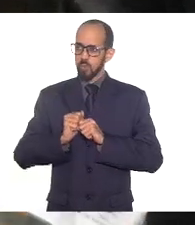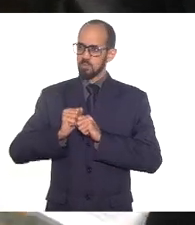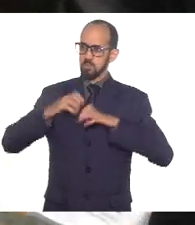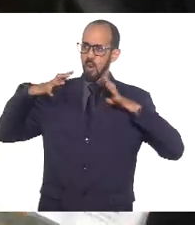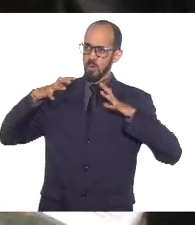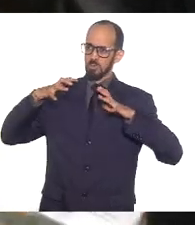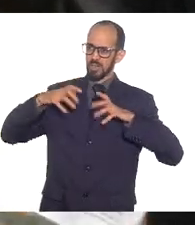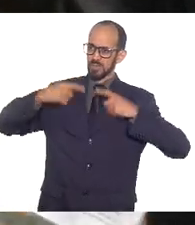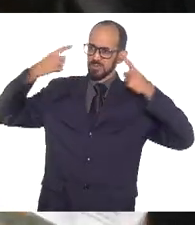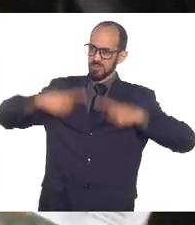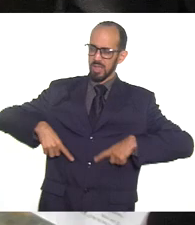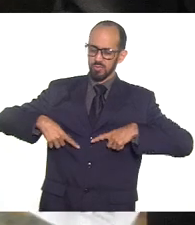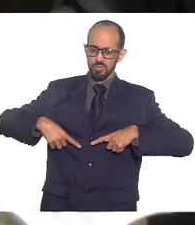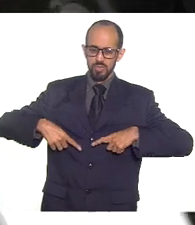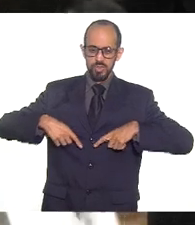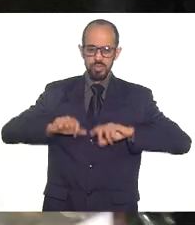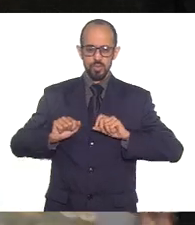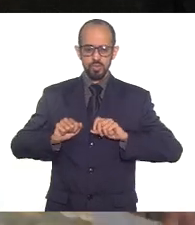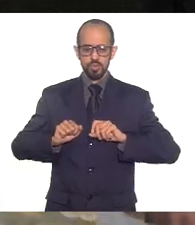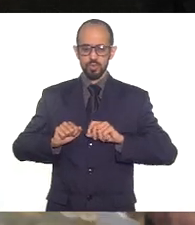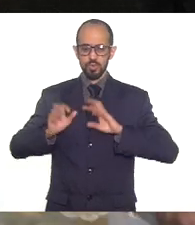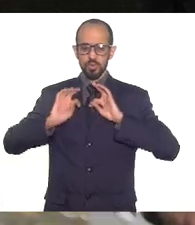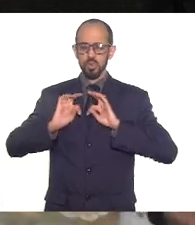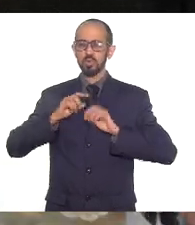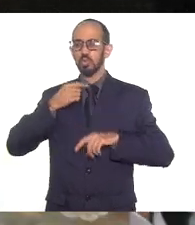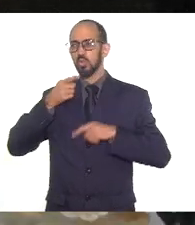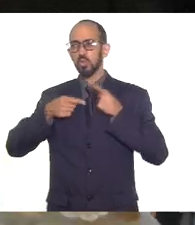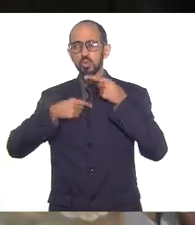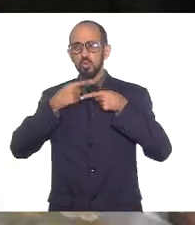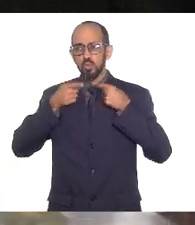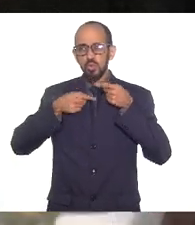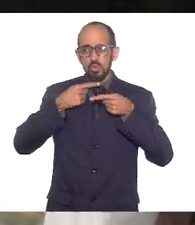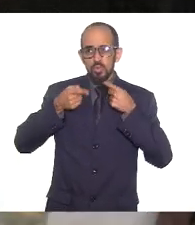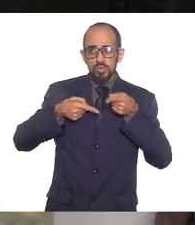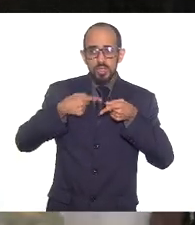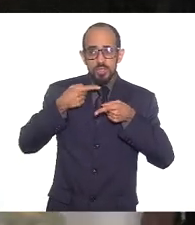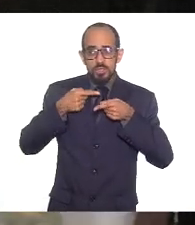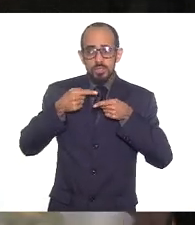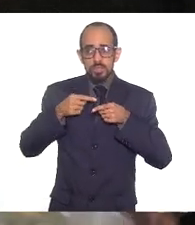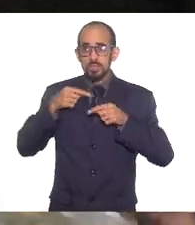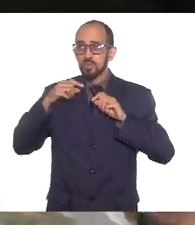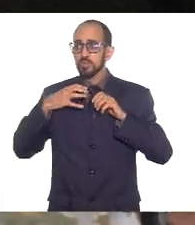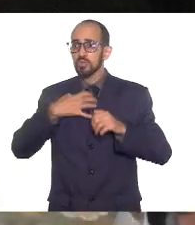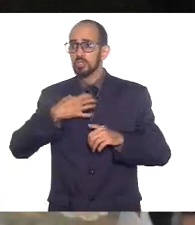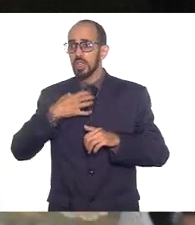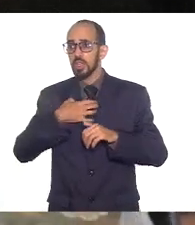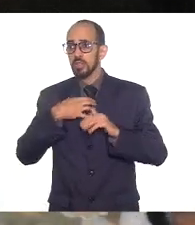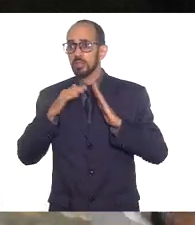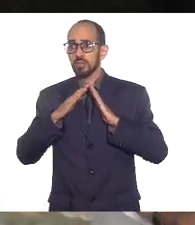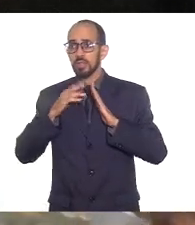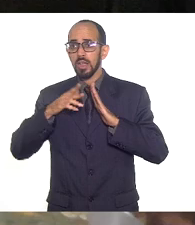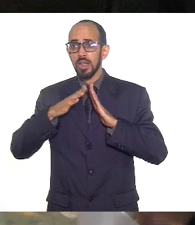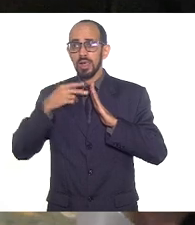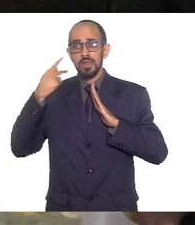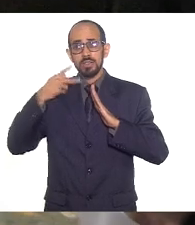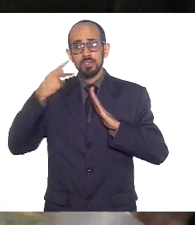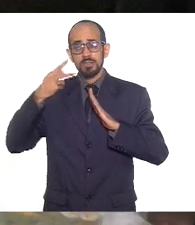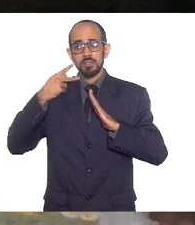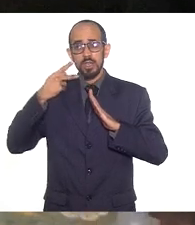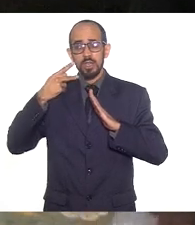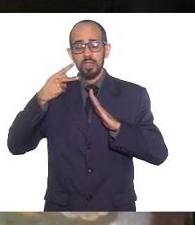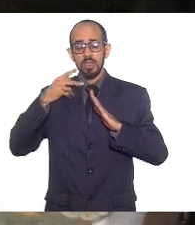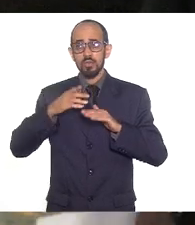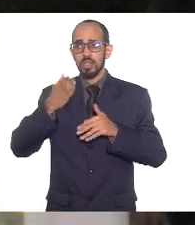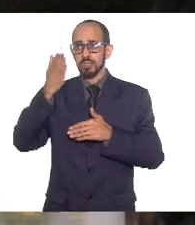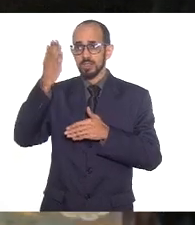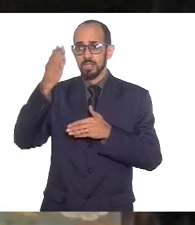debaixo de desafios com questionamentos a figura do Parlamento vossa excelência nos conduziu e